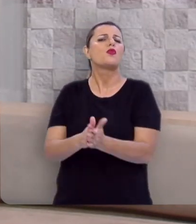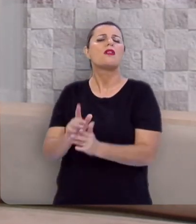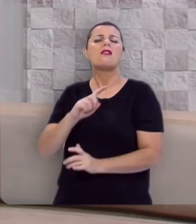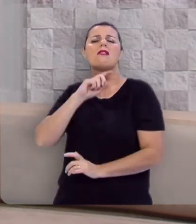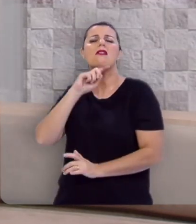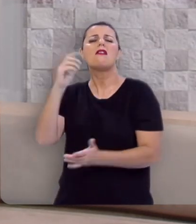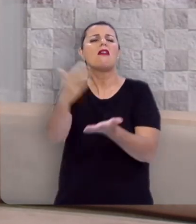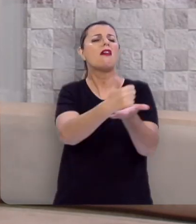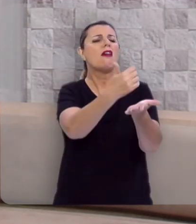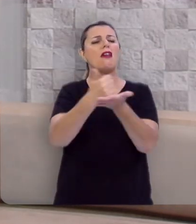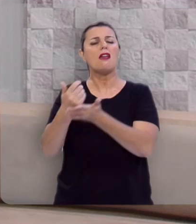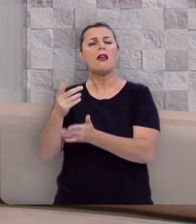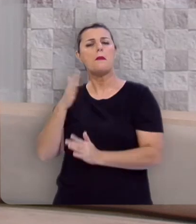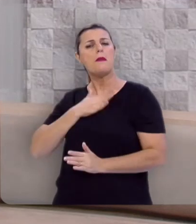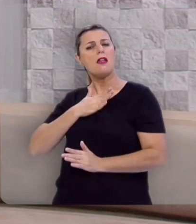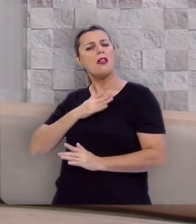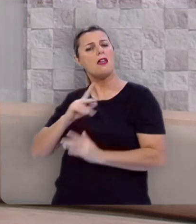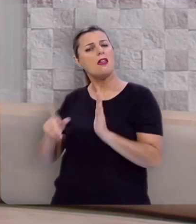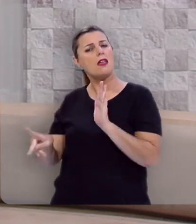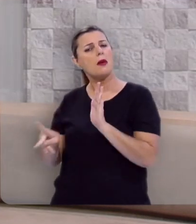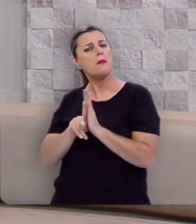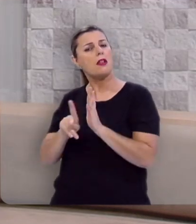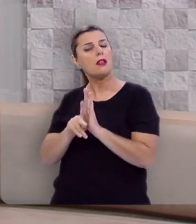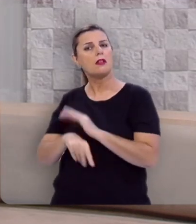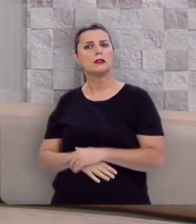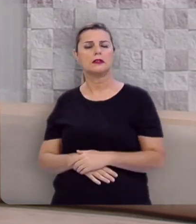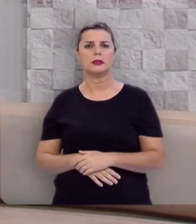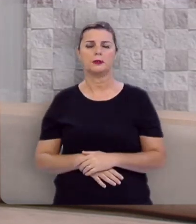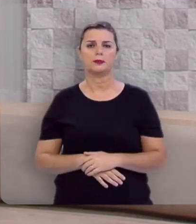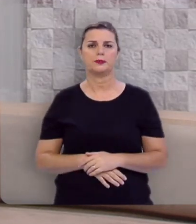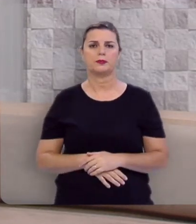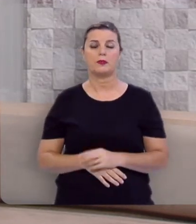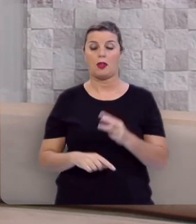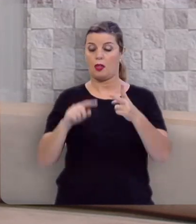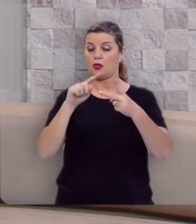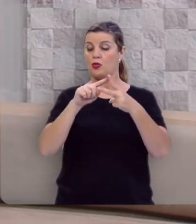Ninguém as arrebatará das minhas mãos.